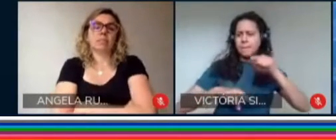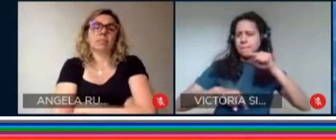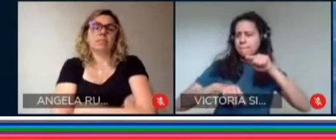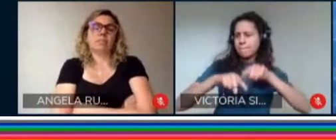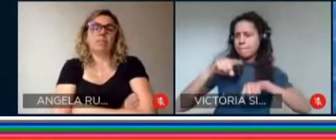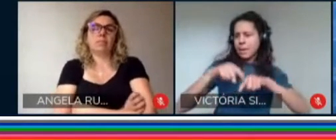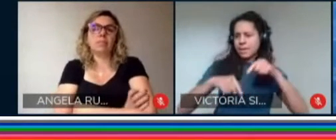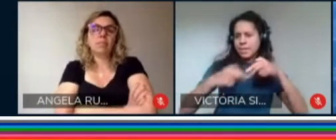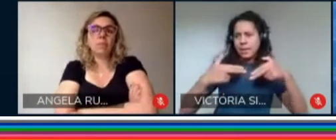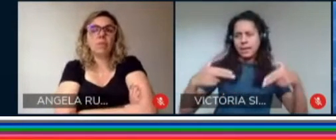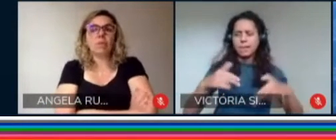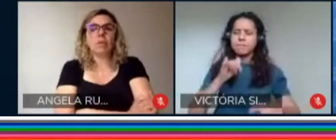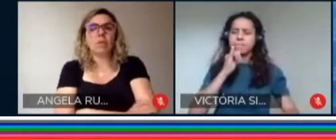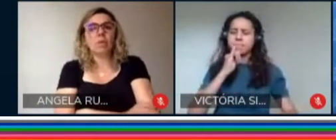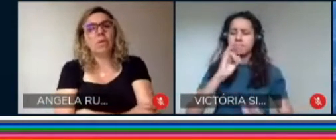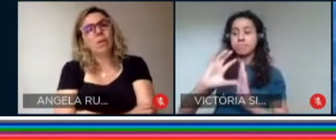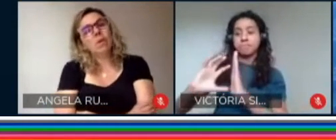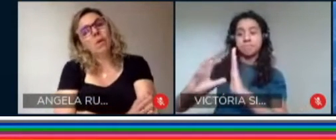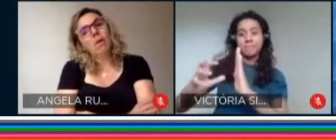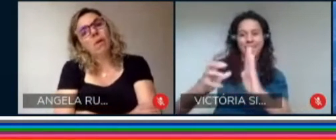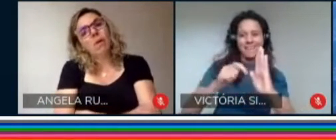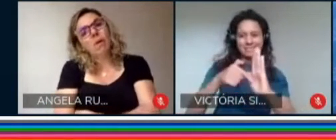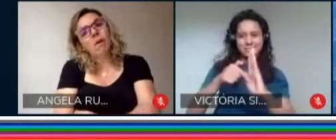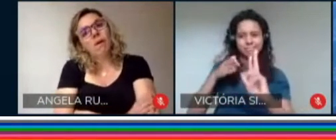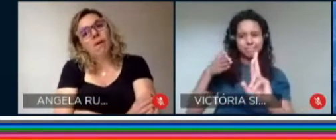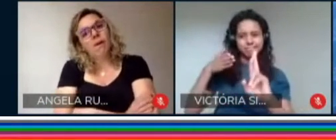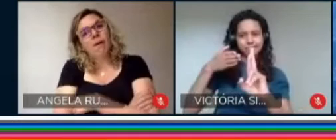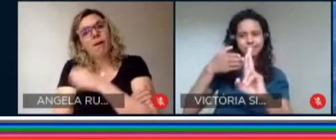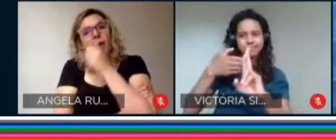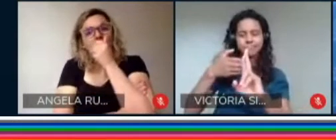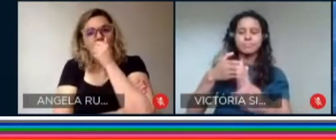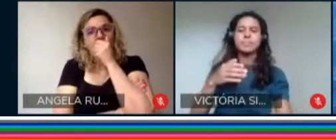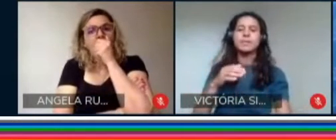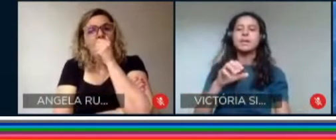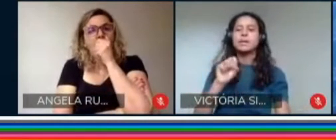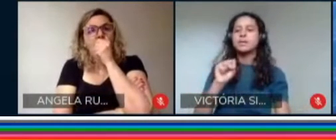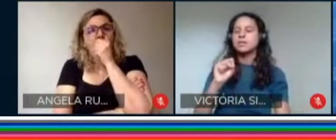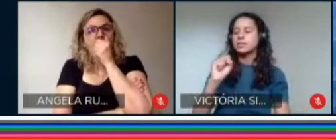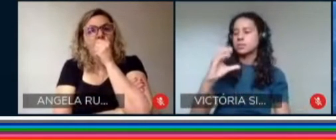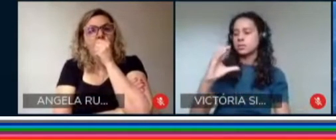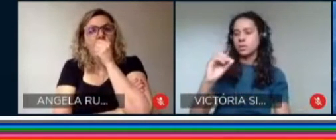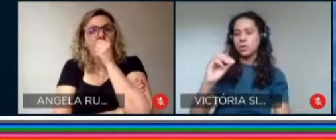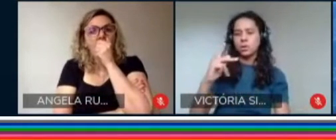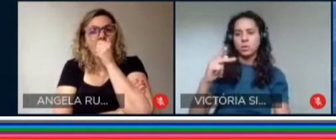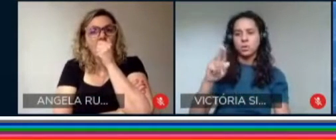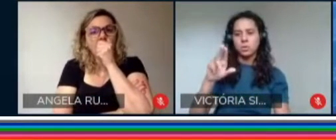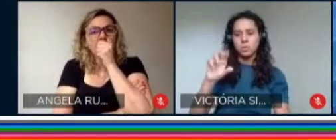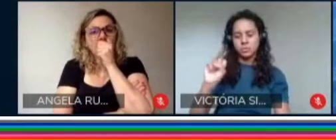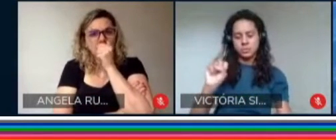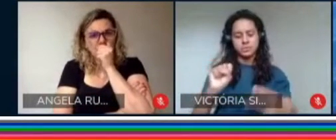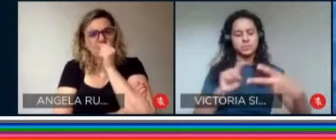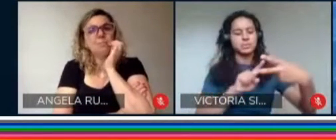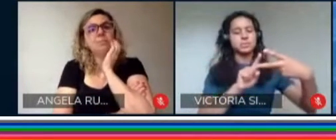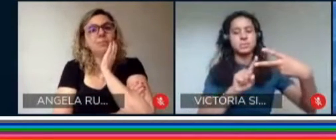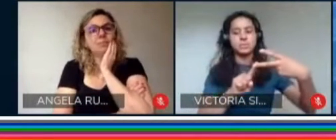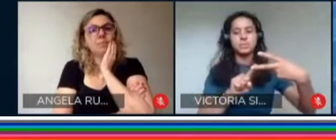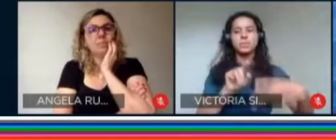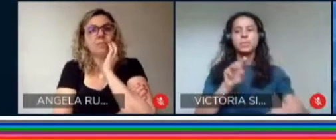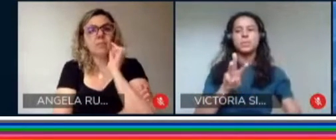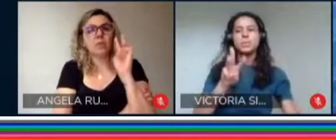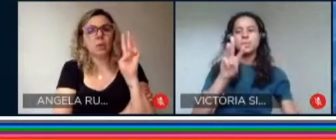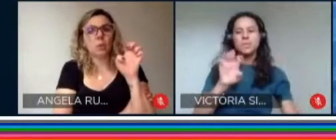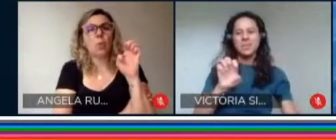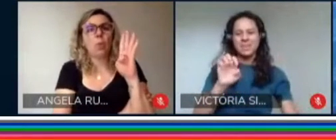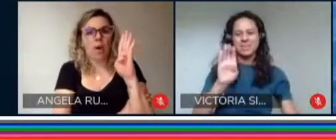tratam de bases referenciais, né, como o caso da Scopus, como o caso da Web of Science, eu posso me deparar com